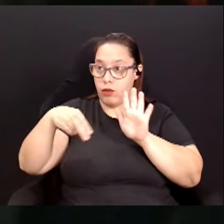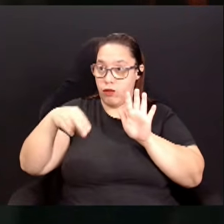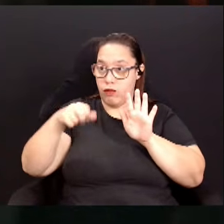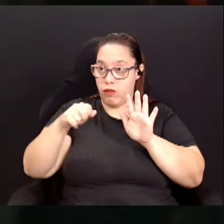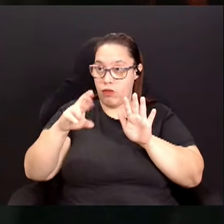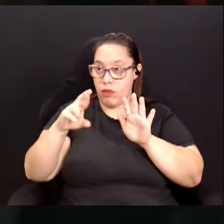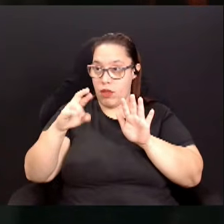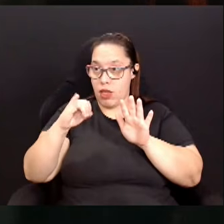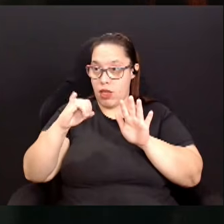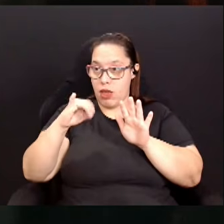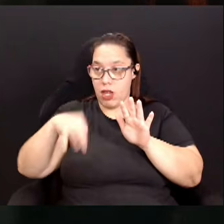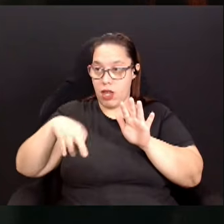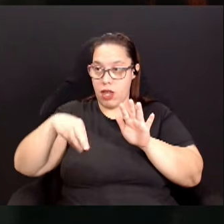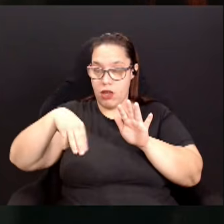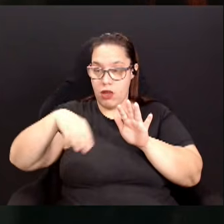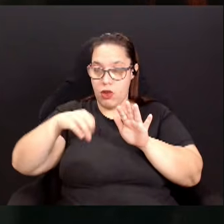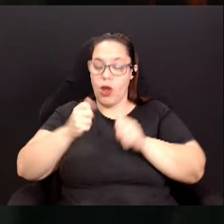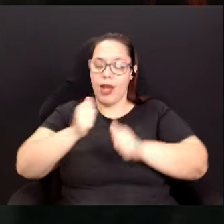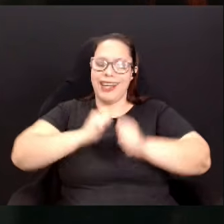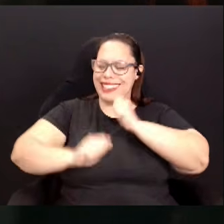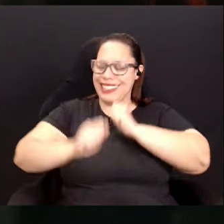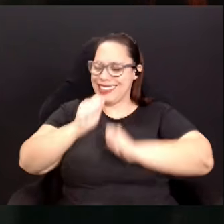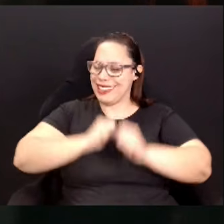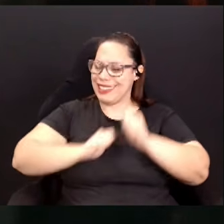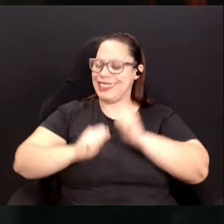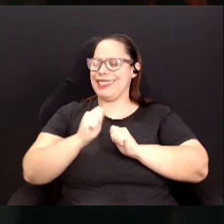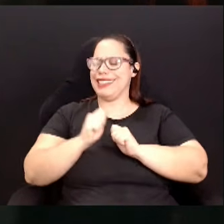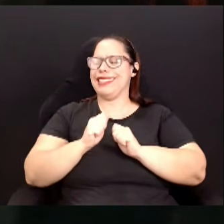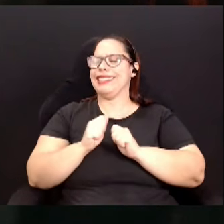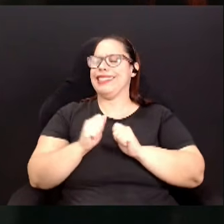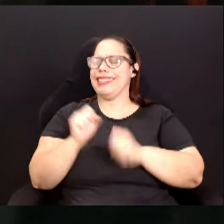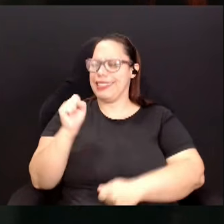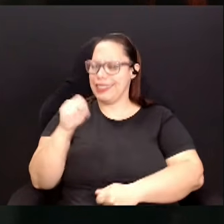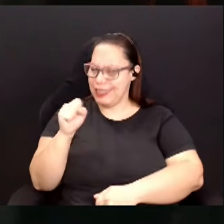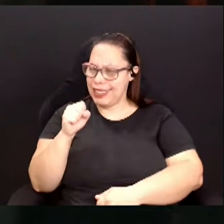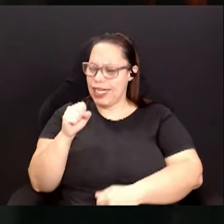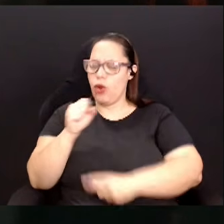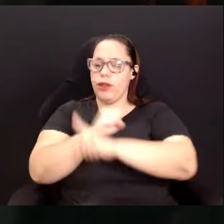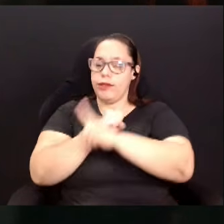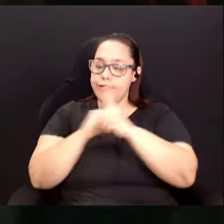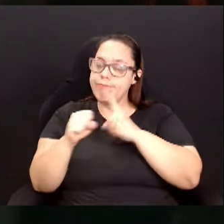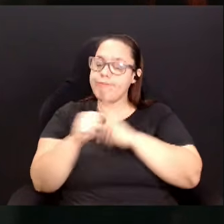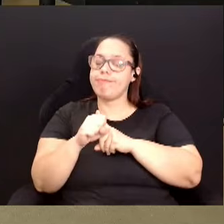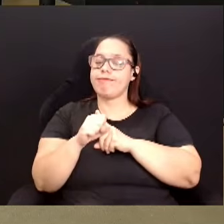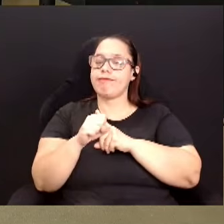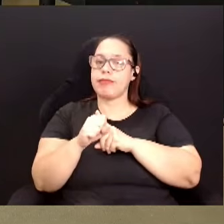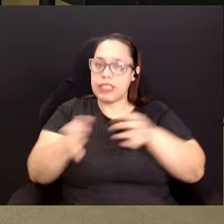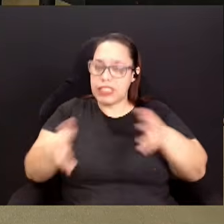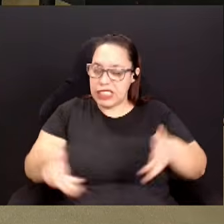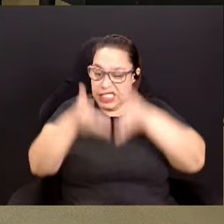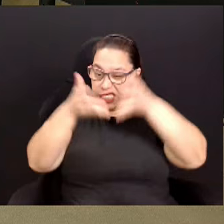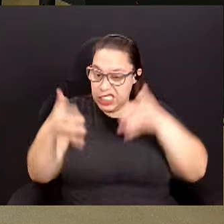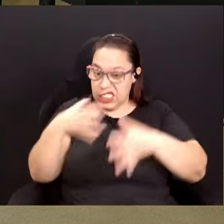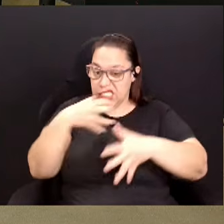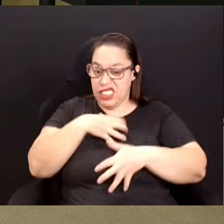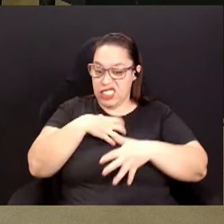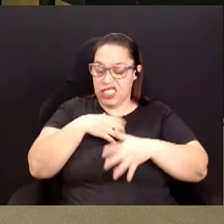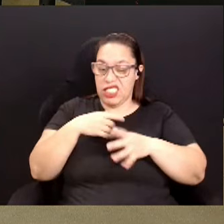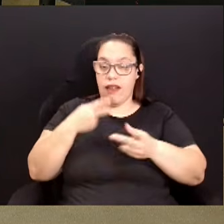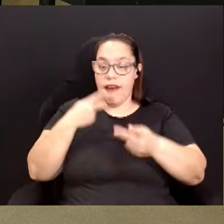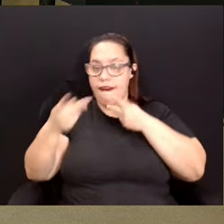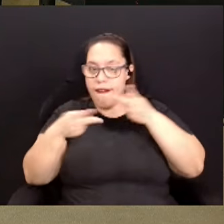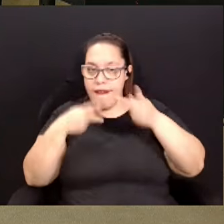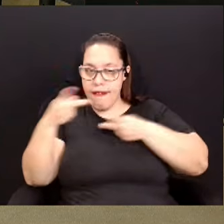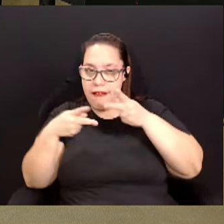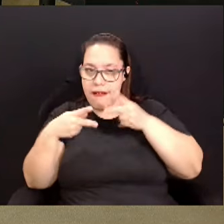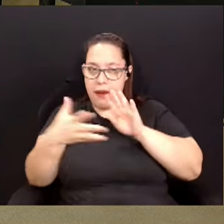a ansiedade social, ela engatilha esse monólogo, essa coisa de